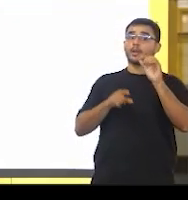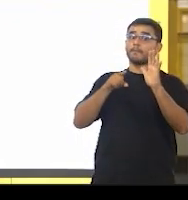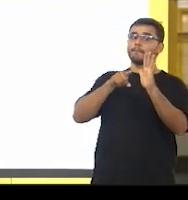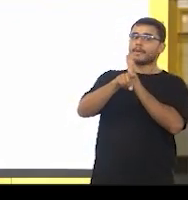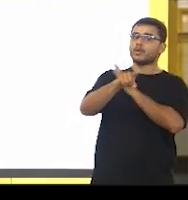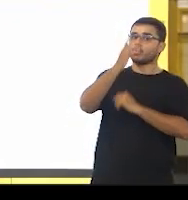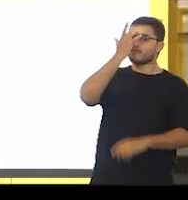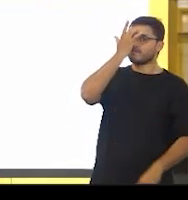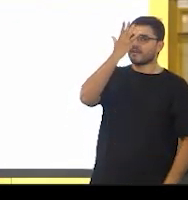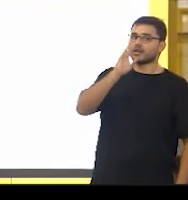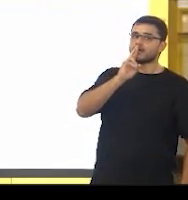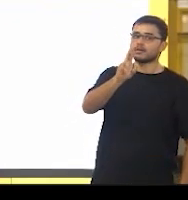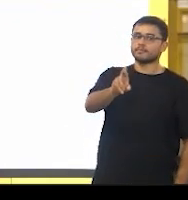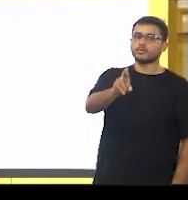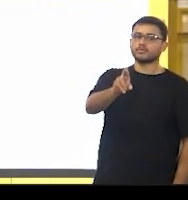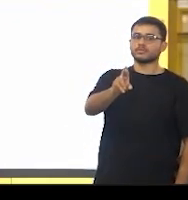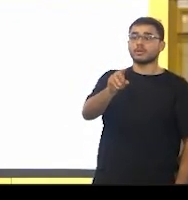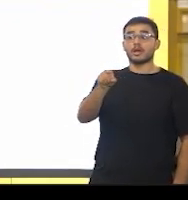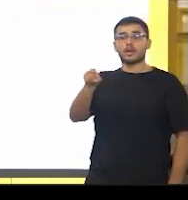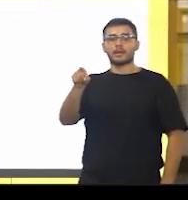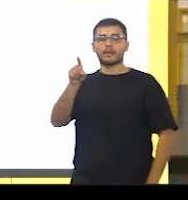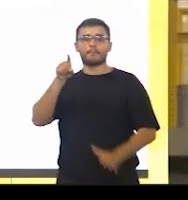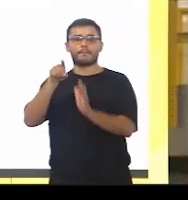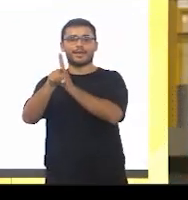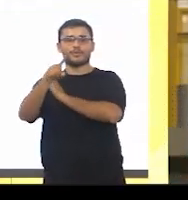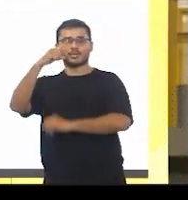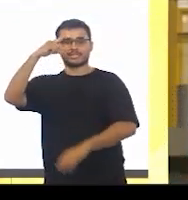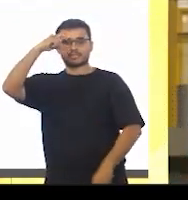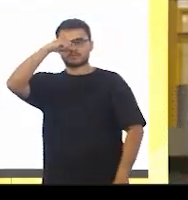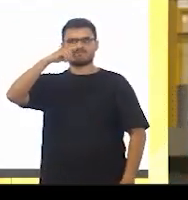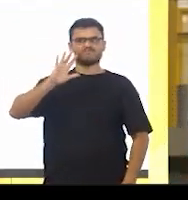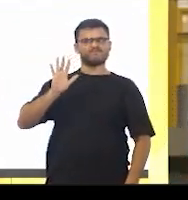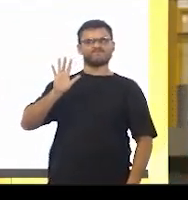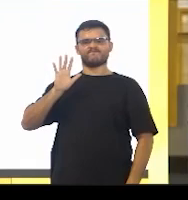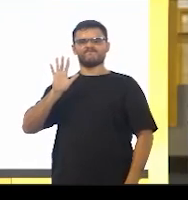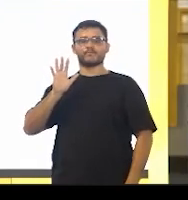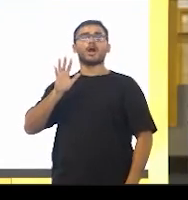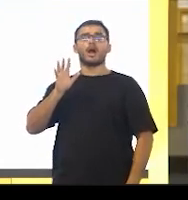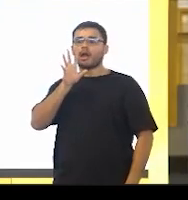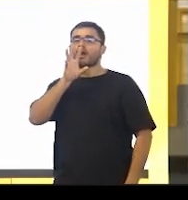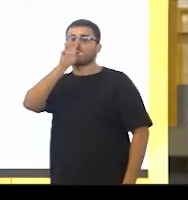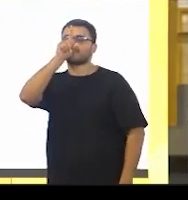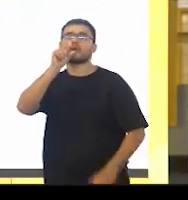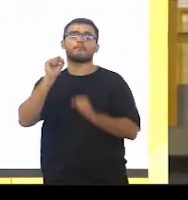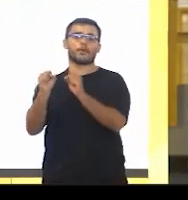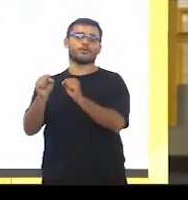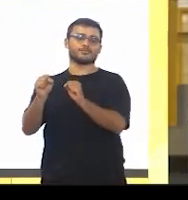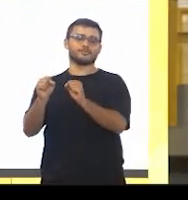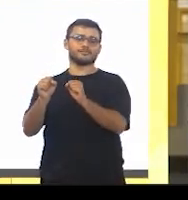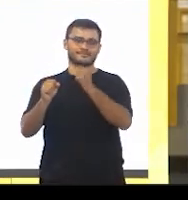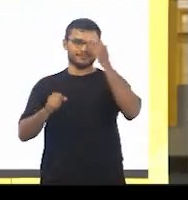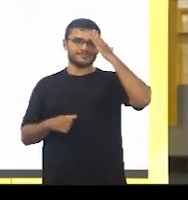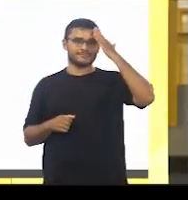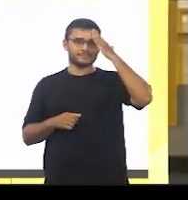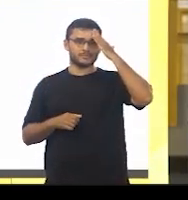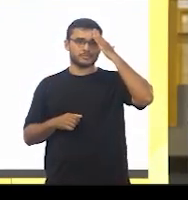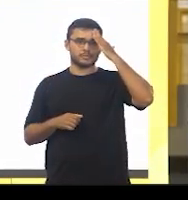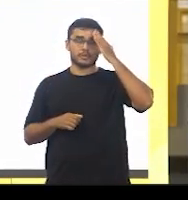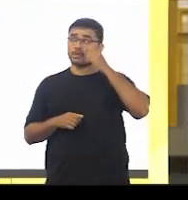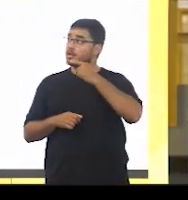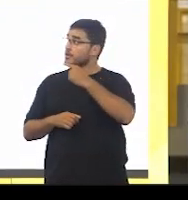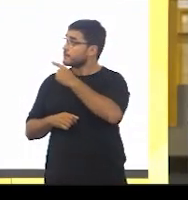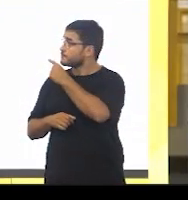Tá certo? Esses 3 parâmetros a gente pode ver uma outra oportunidade, mas são os parâmetros que a TRI leva